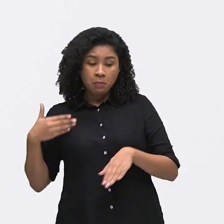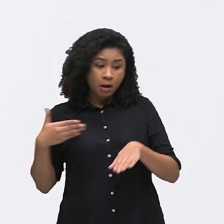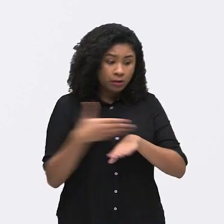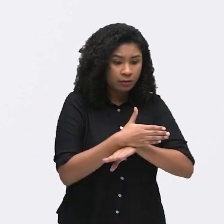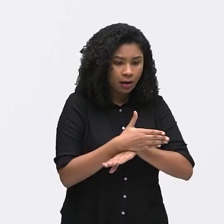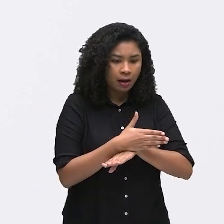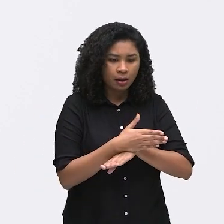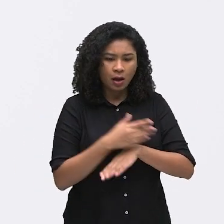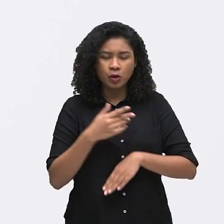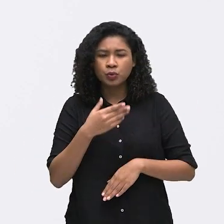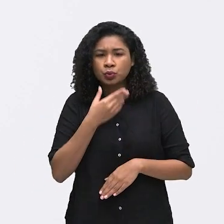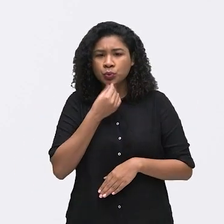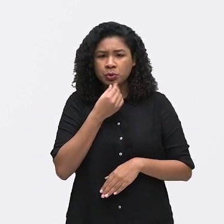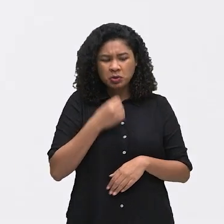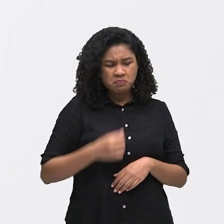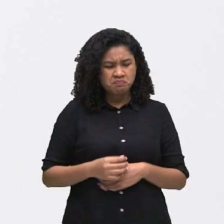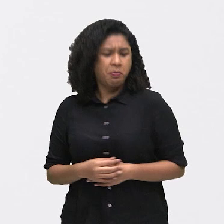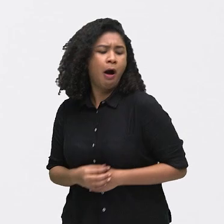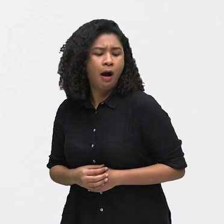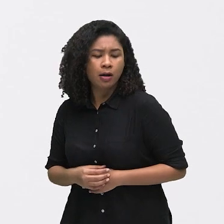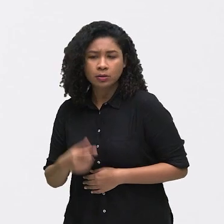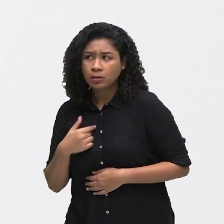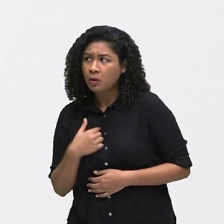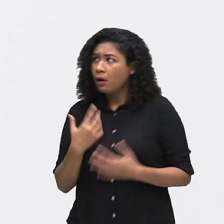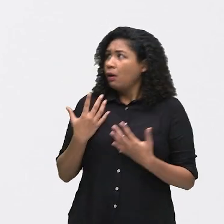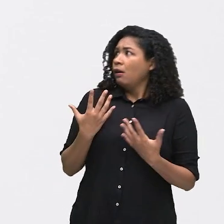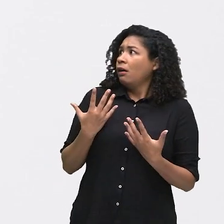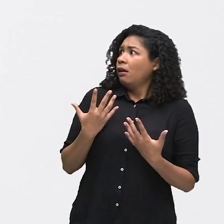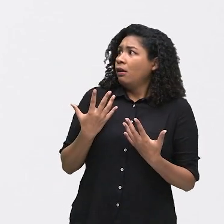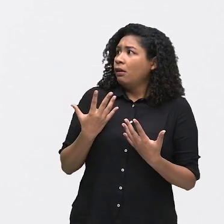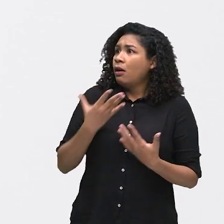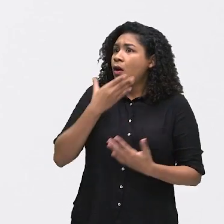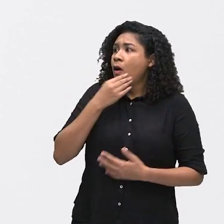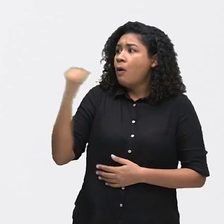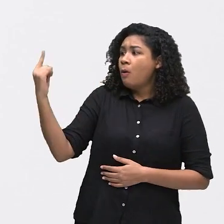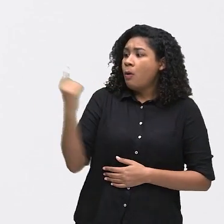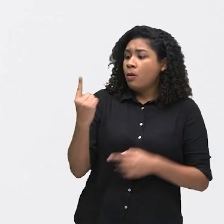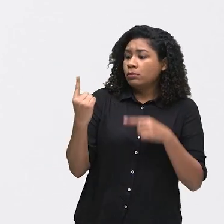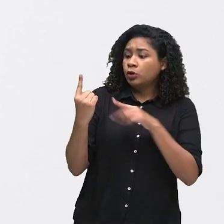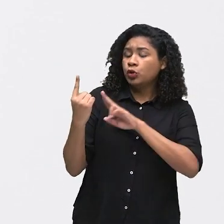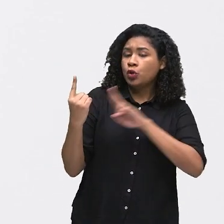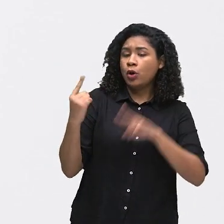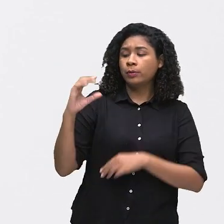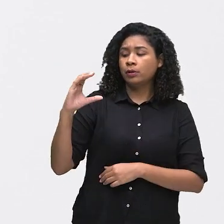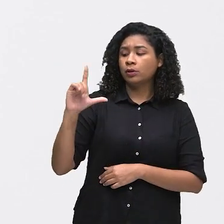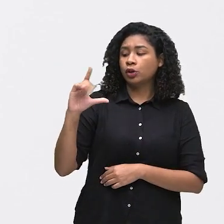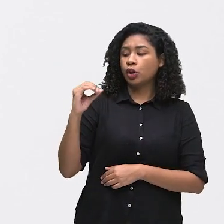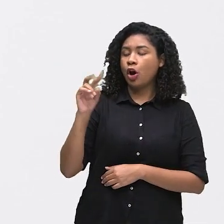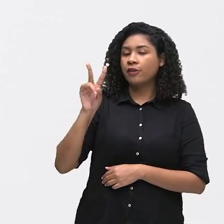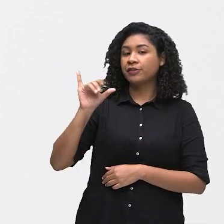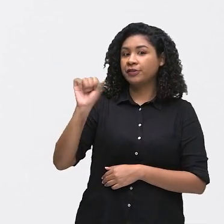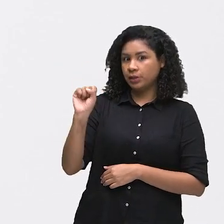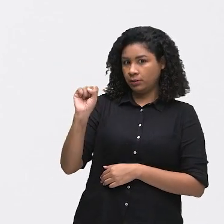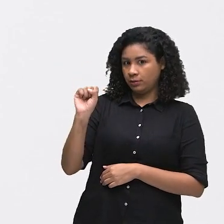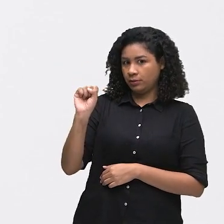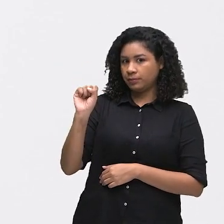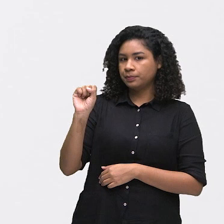era Clóvis. Olha aqui o verbo entrar conjugado no futuro, futuro do